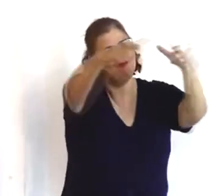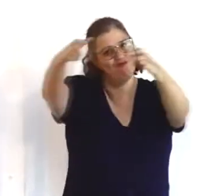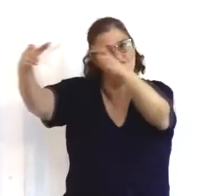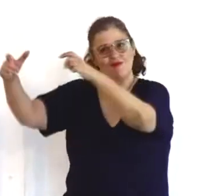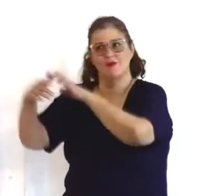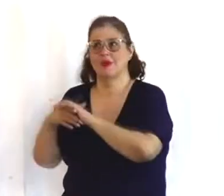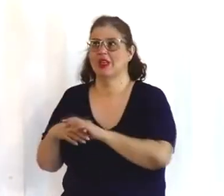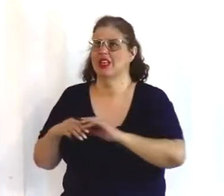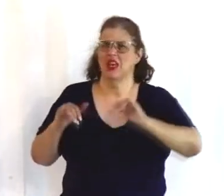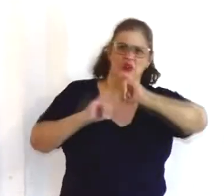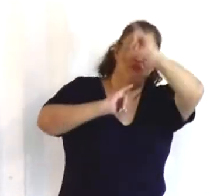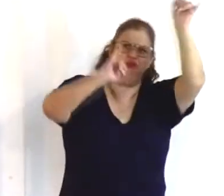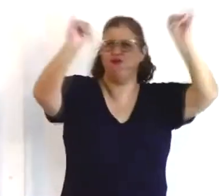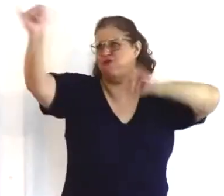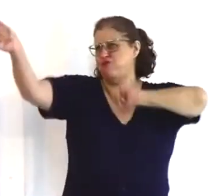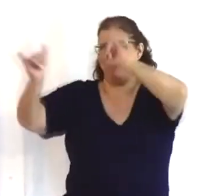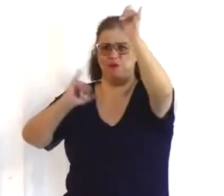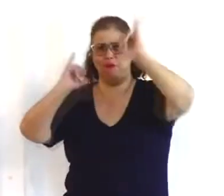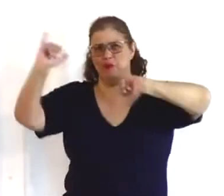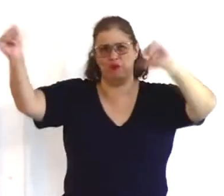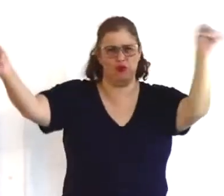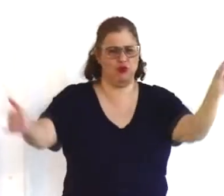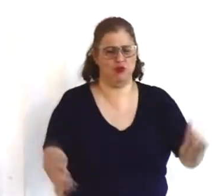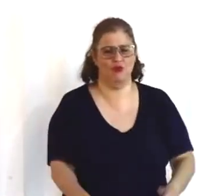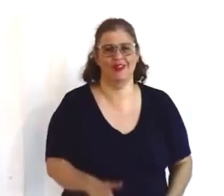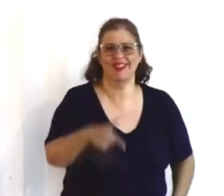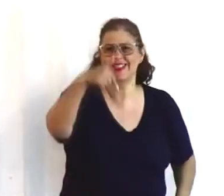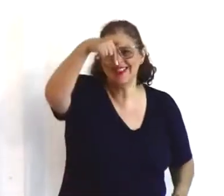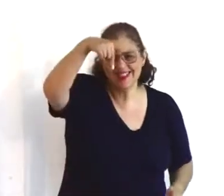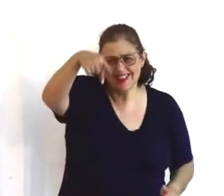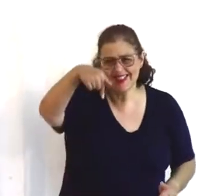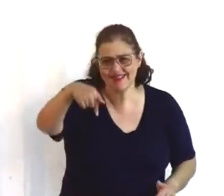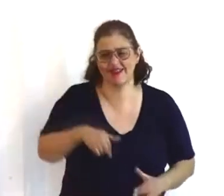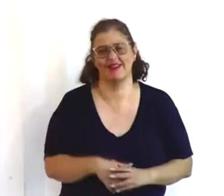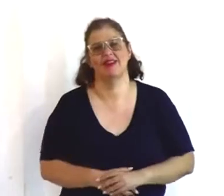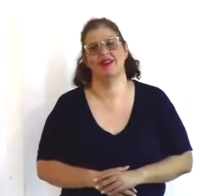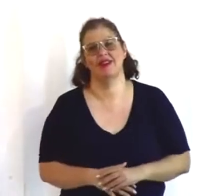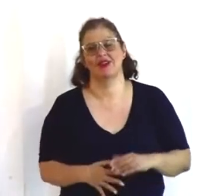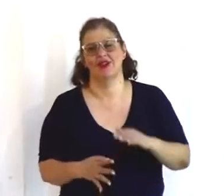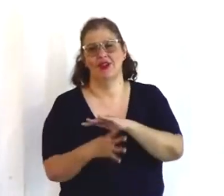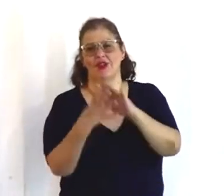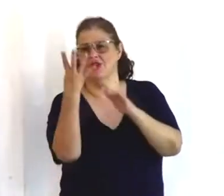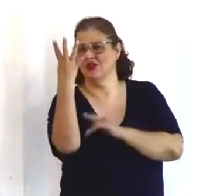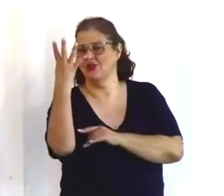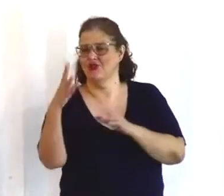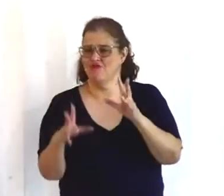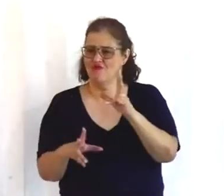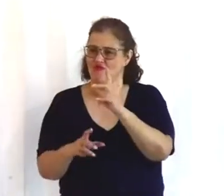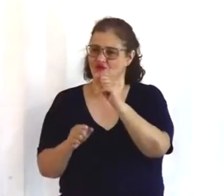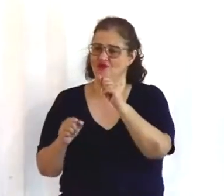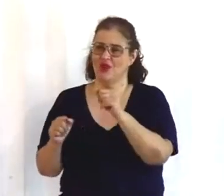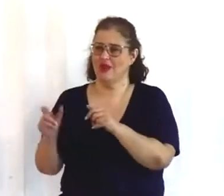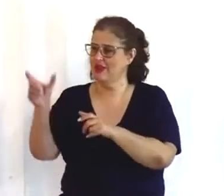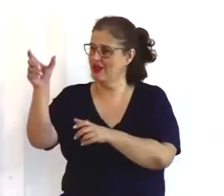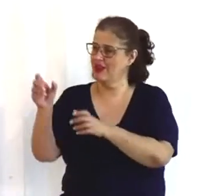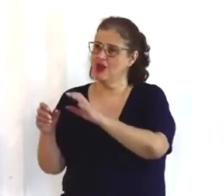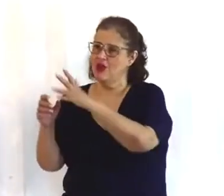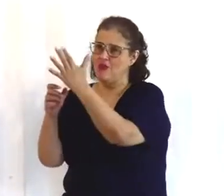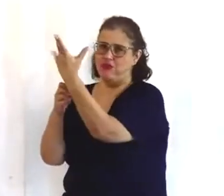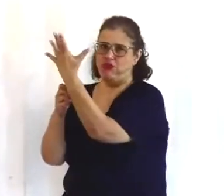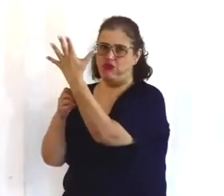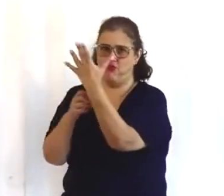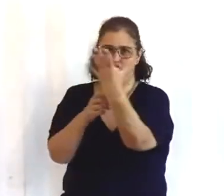diante do trono ardem 7 tochas de fogo, que são os 7 Espíritos de Deus. Há diante do trono um como que mar de